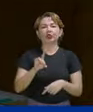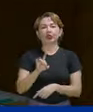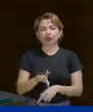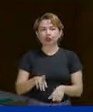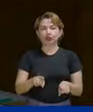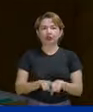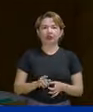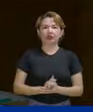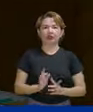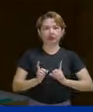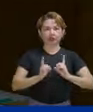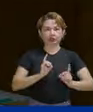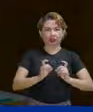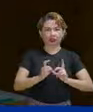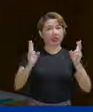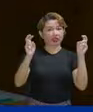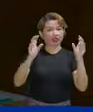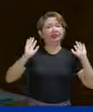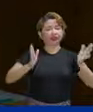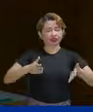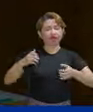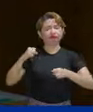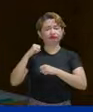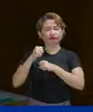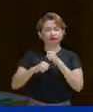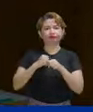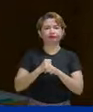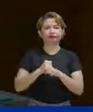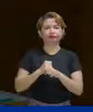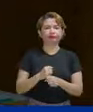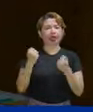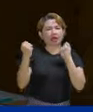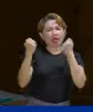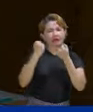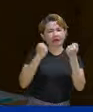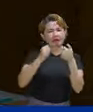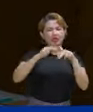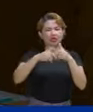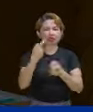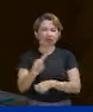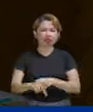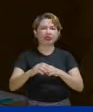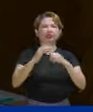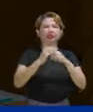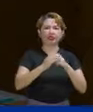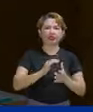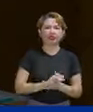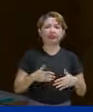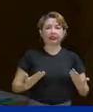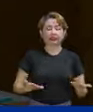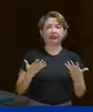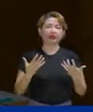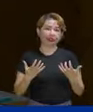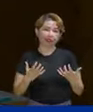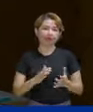apenas rediscutir matérias já amplamente analisadas e decididas pelo tribunal. Ao final, requeriu a